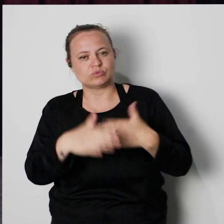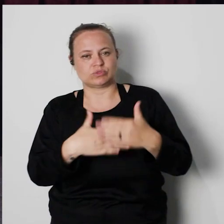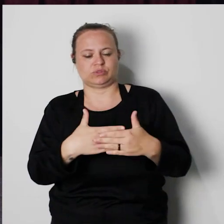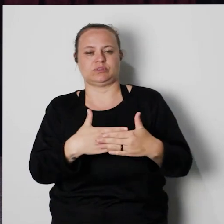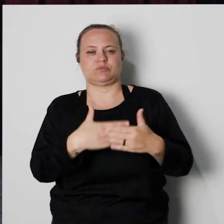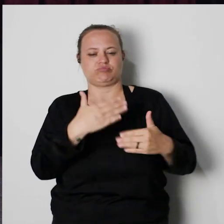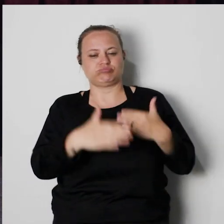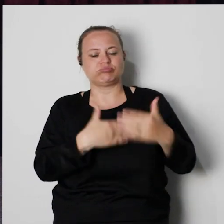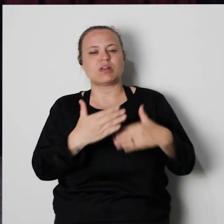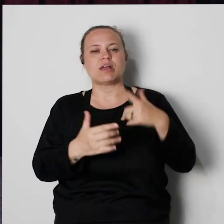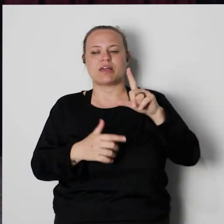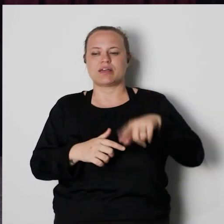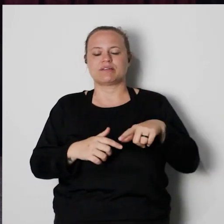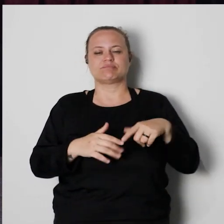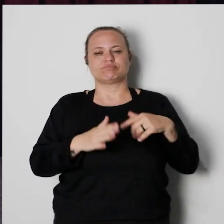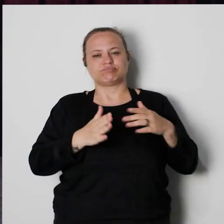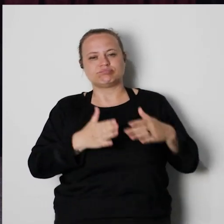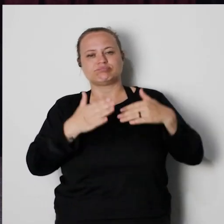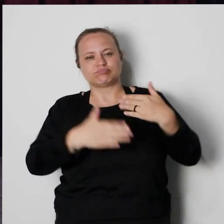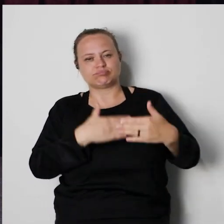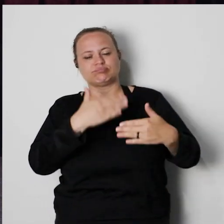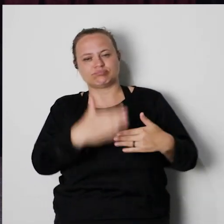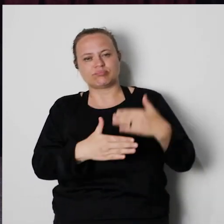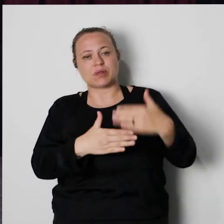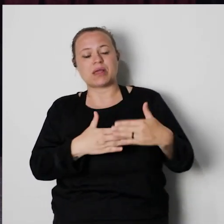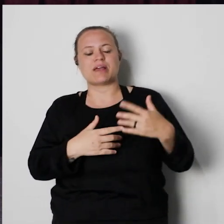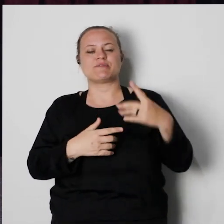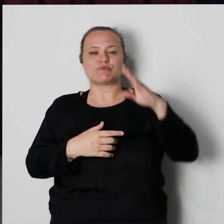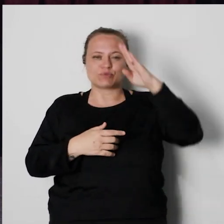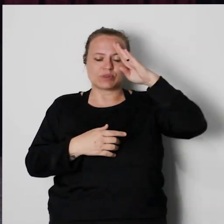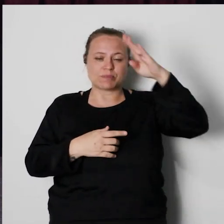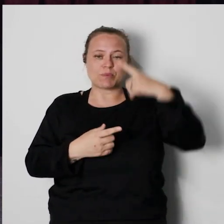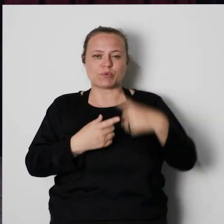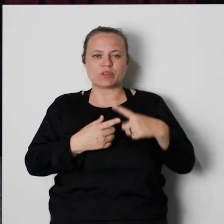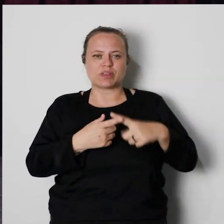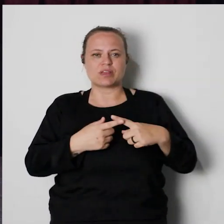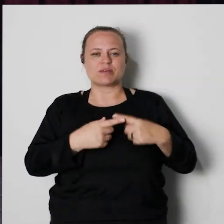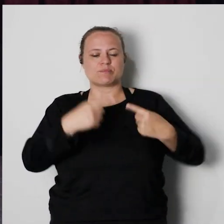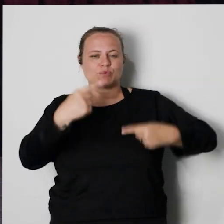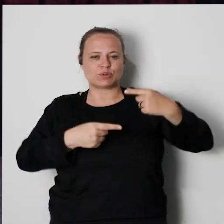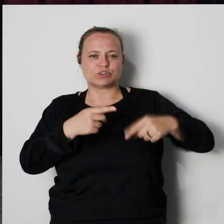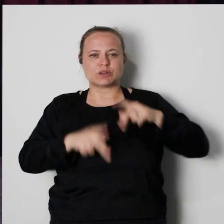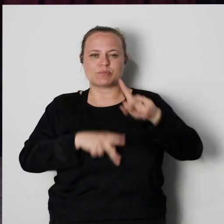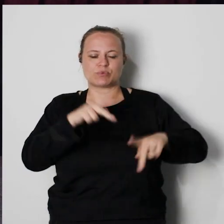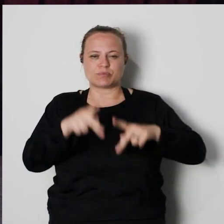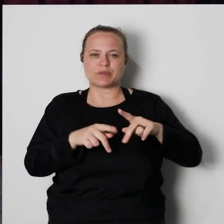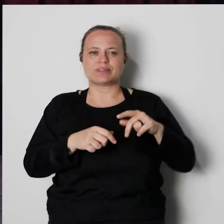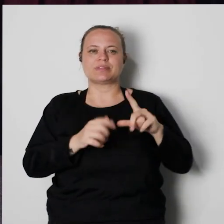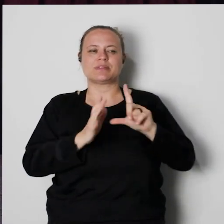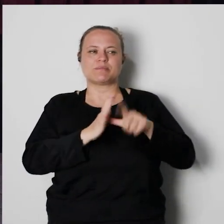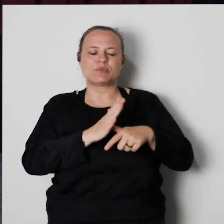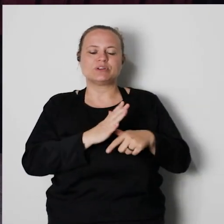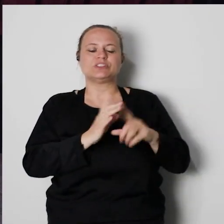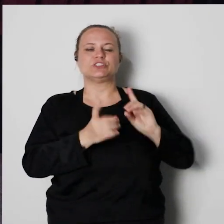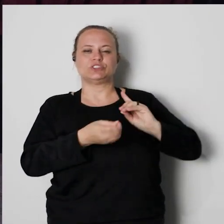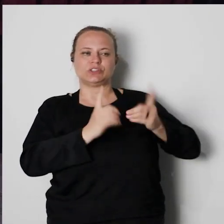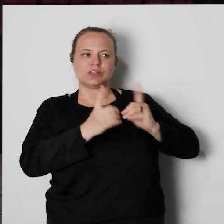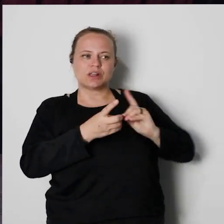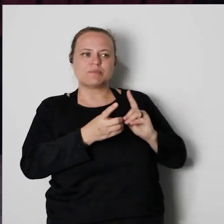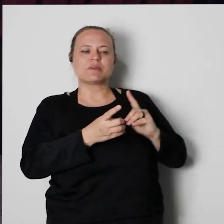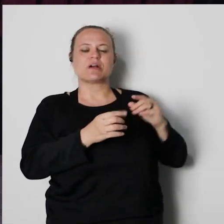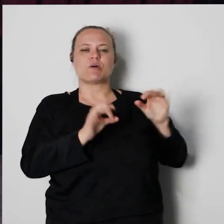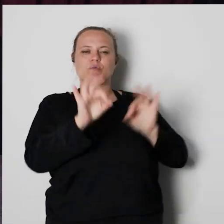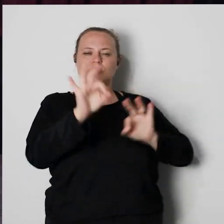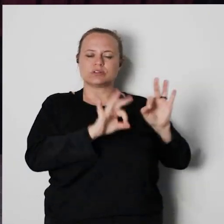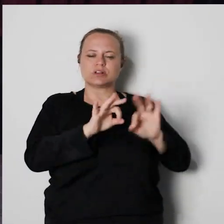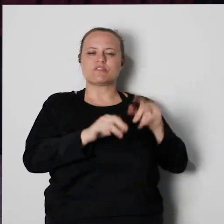do teatro, né, da cultura popular, é entender que a construção dessas instâncias